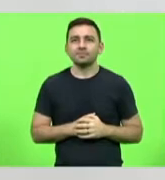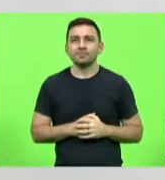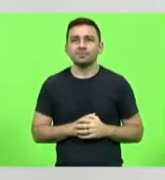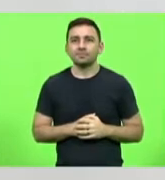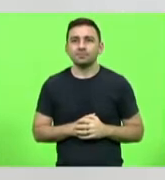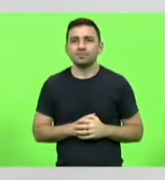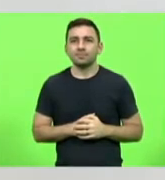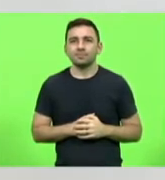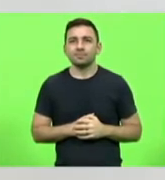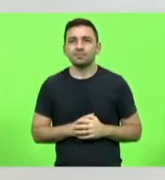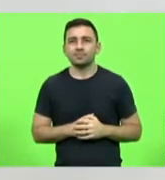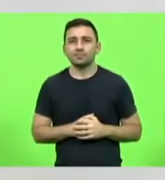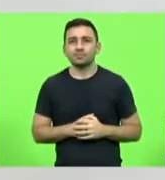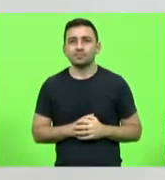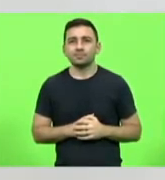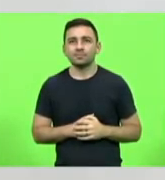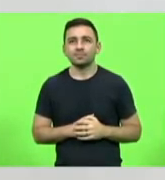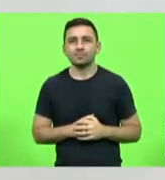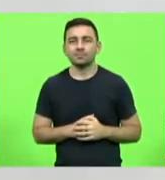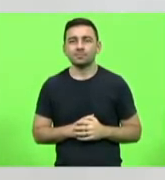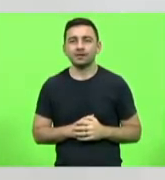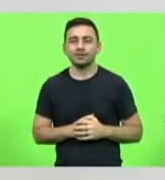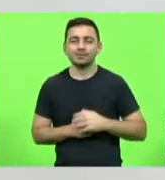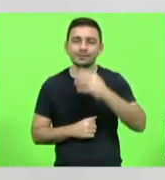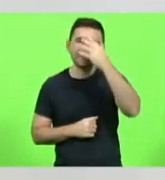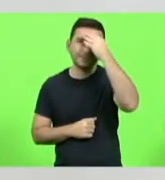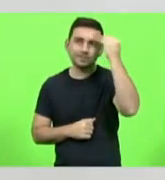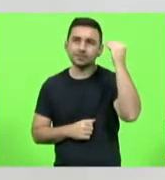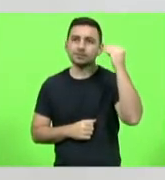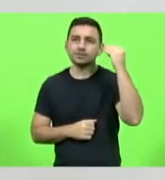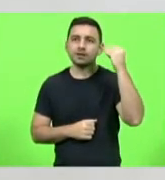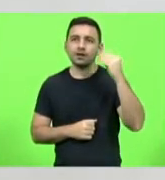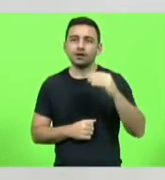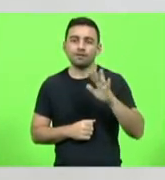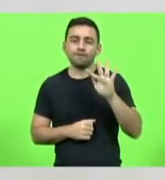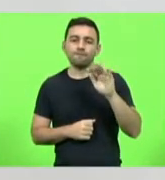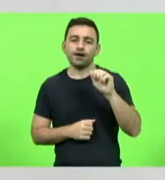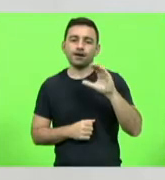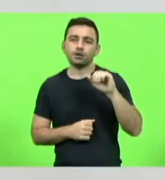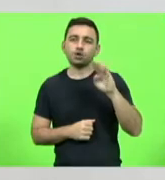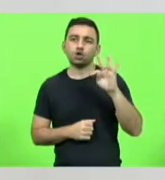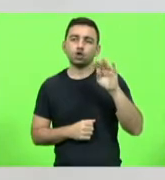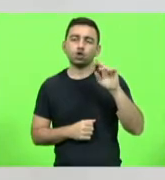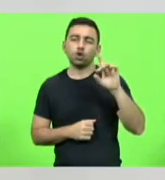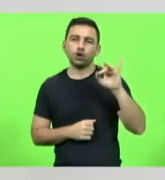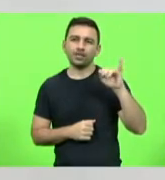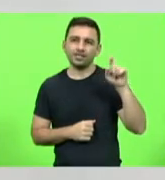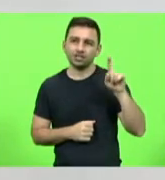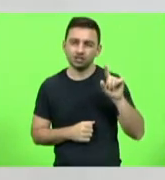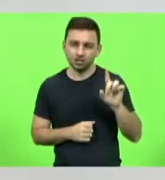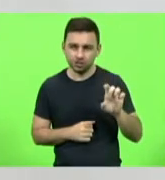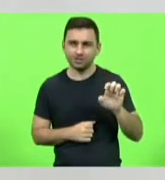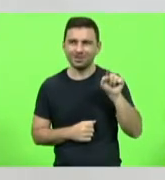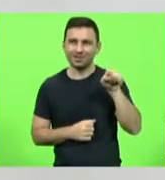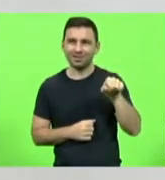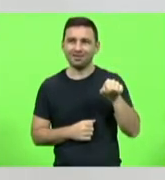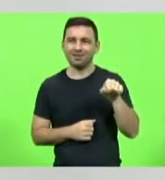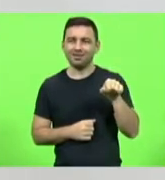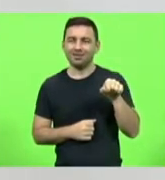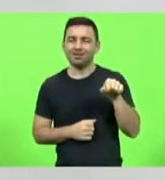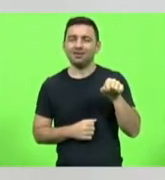Não é falsete, é outro termo que ele utilizou ali para poder dizer, um factoide. E dessa vez, um factoide.